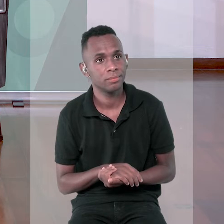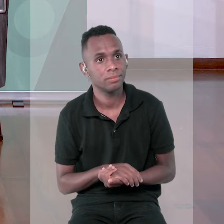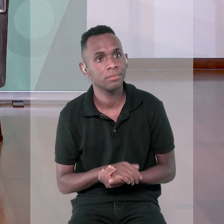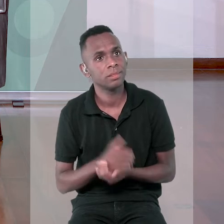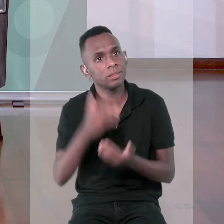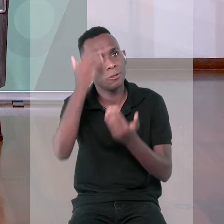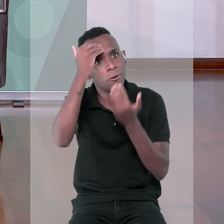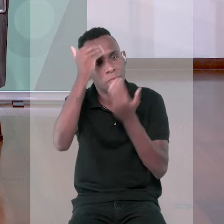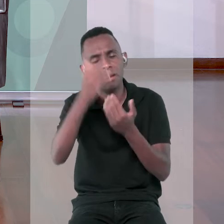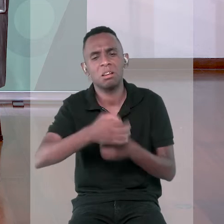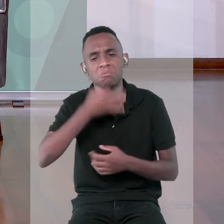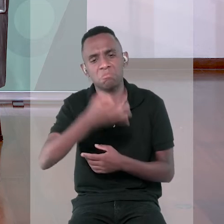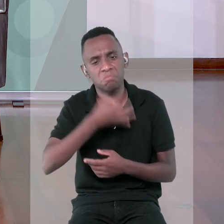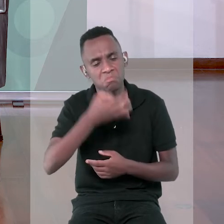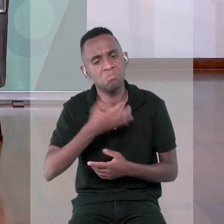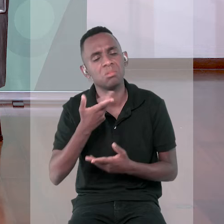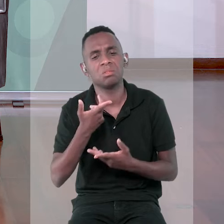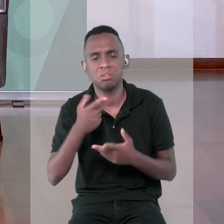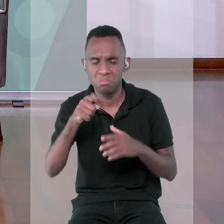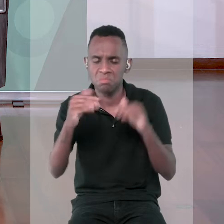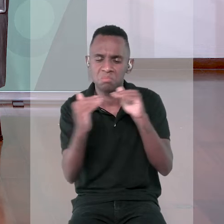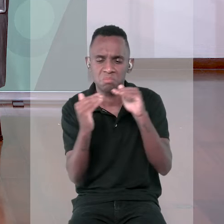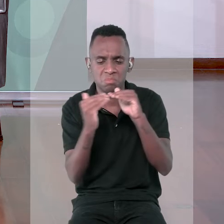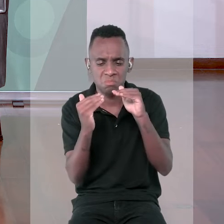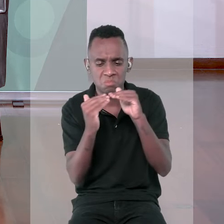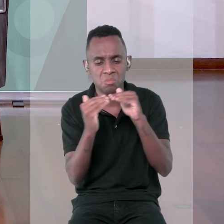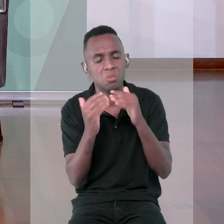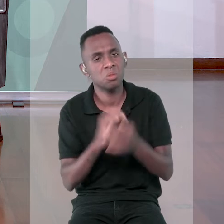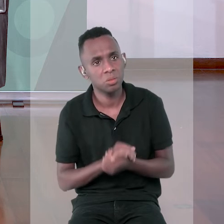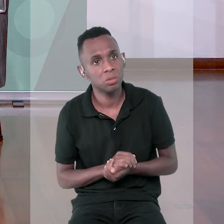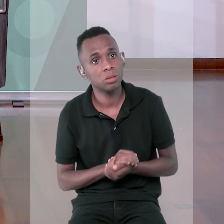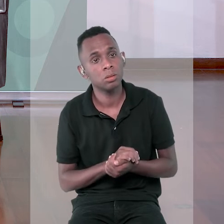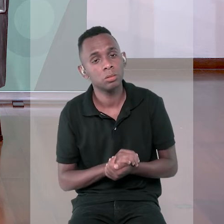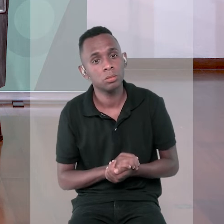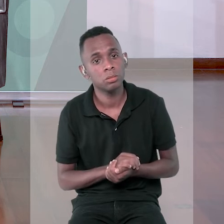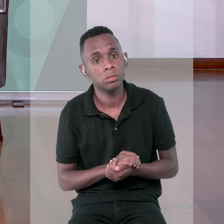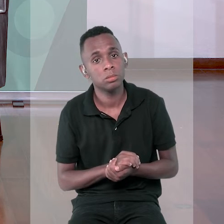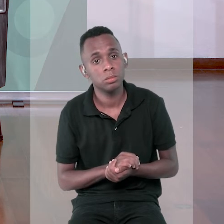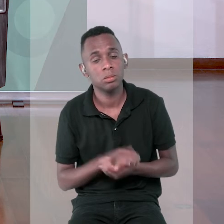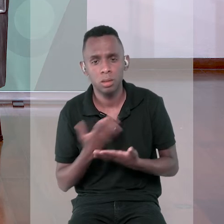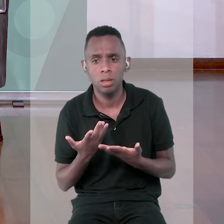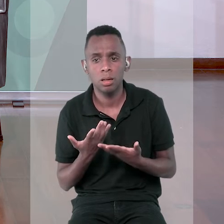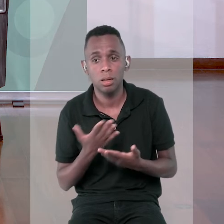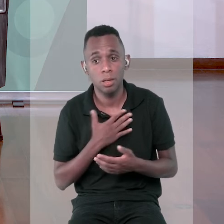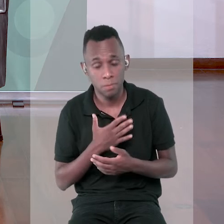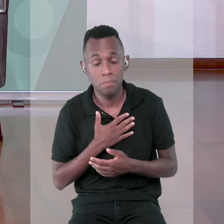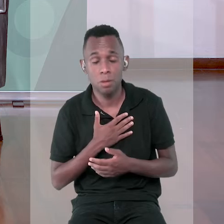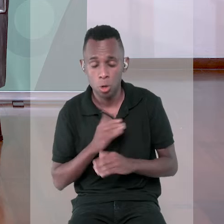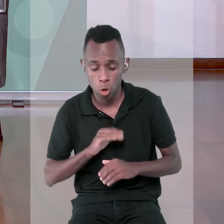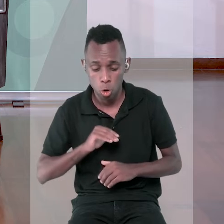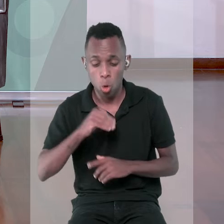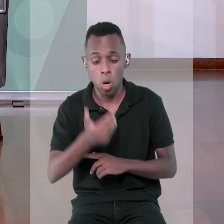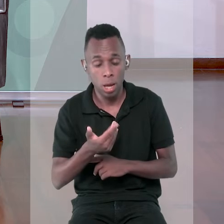Querido, obrigada pelo comentário, você tem toda a razão. E acho que foi uma astúciazinha minha